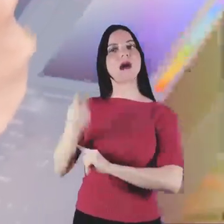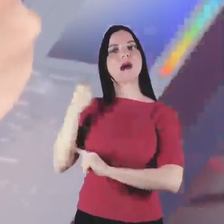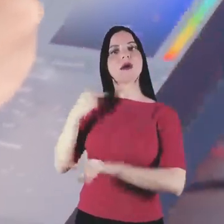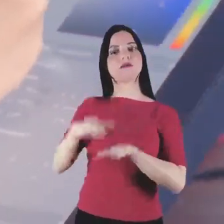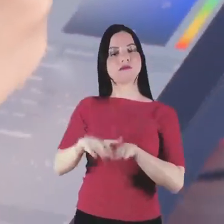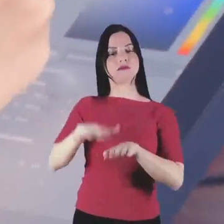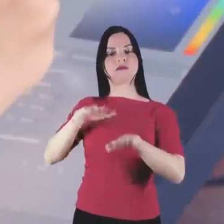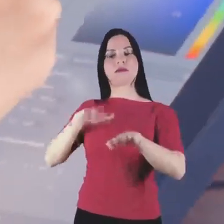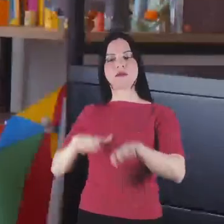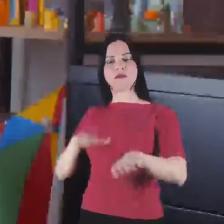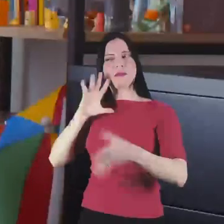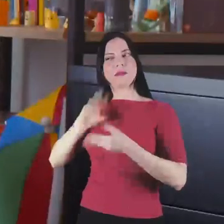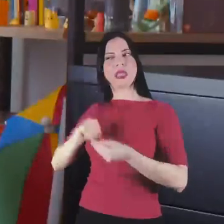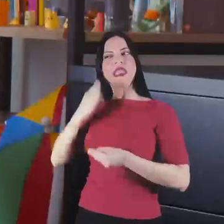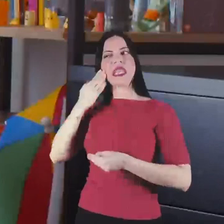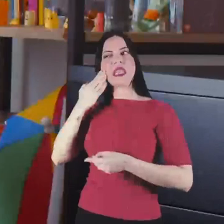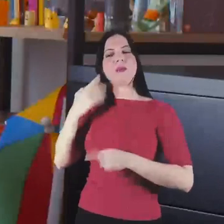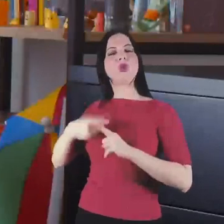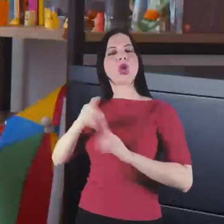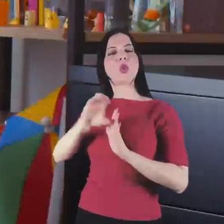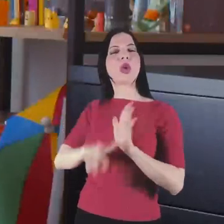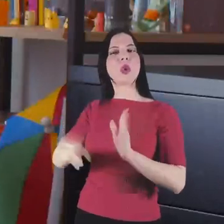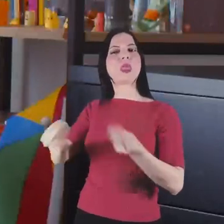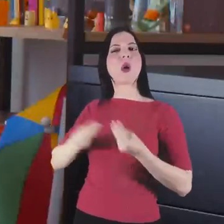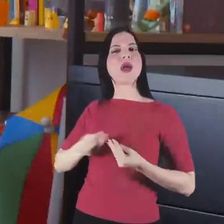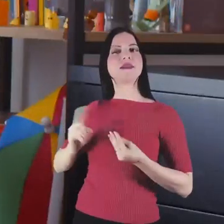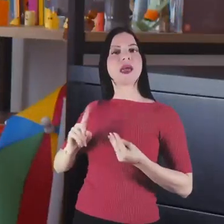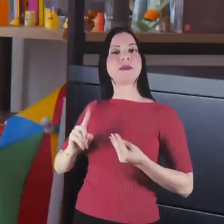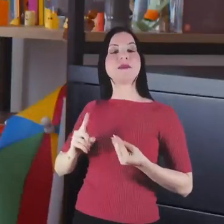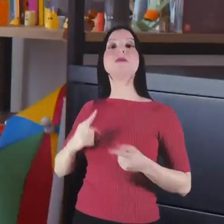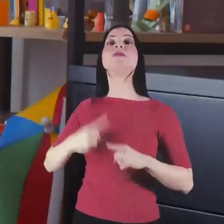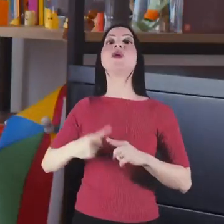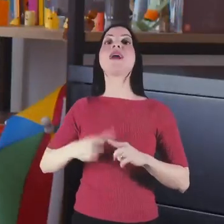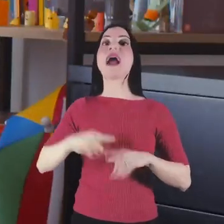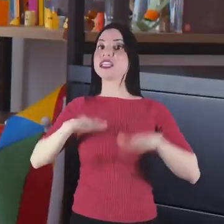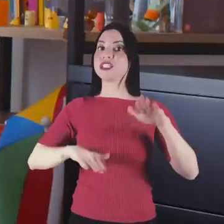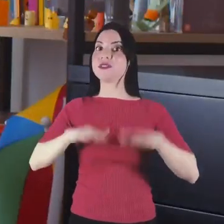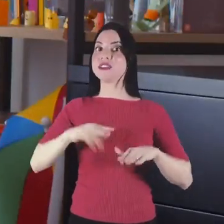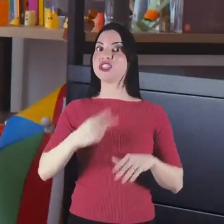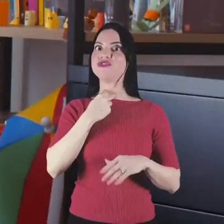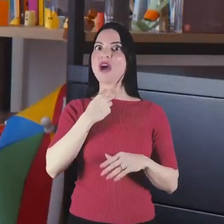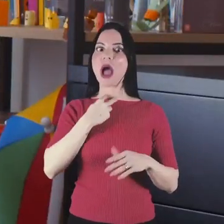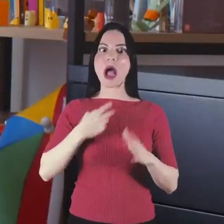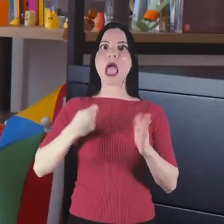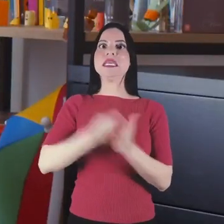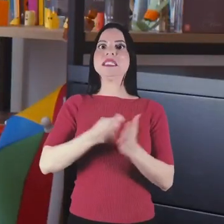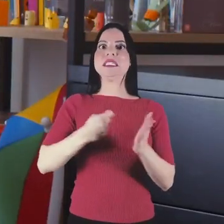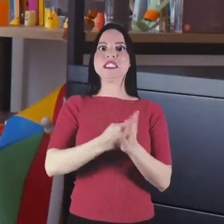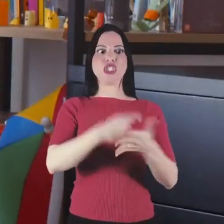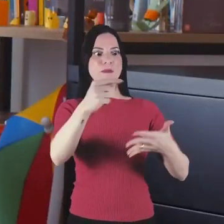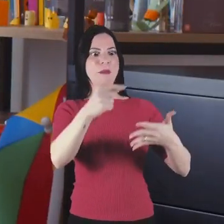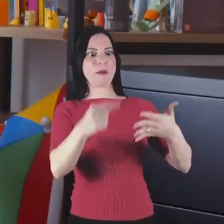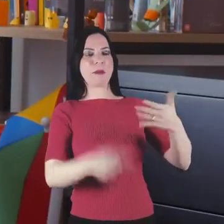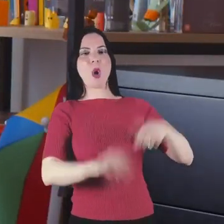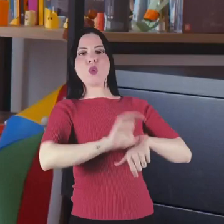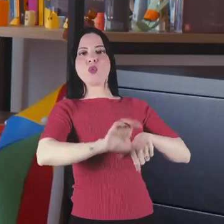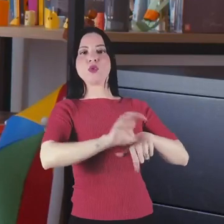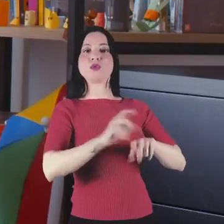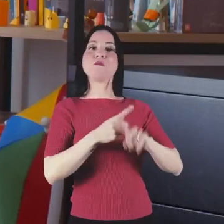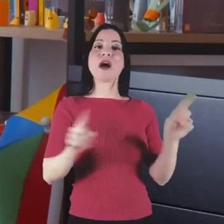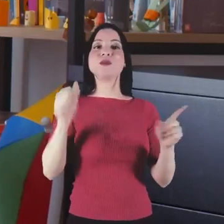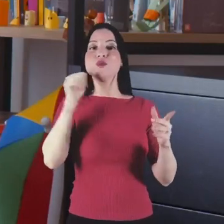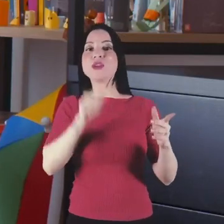passo para trás para entender por que não chega esse currículo. Ah, porque às vezes a vaga exige 1000 coisas e a mulher